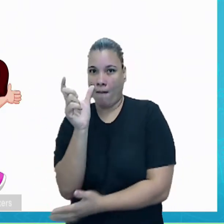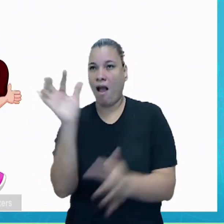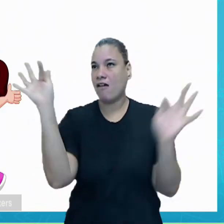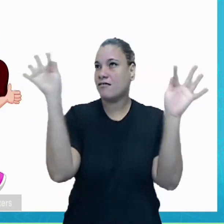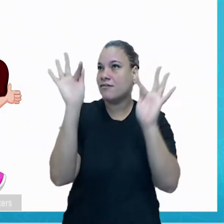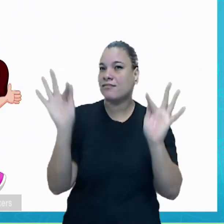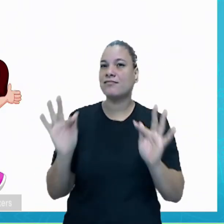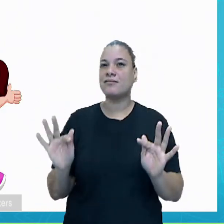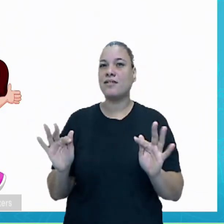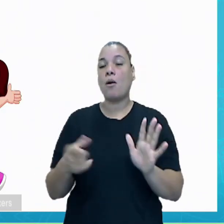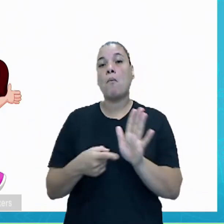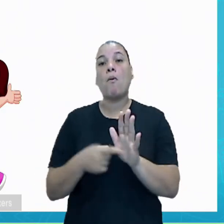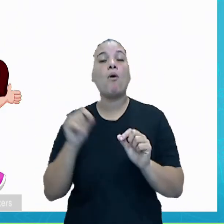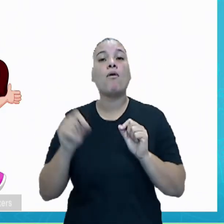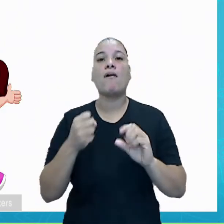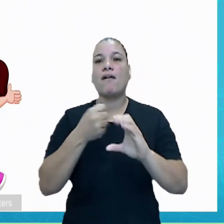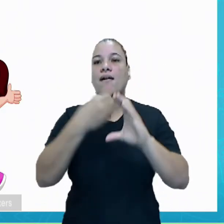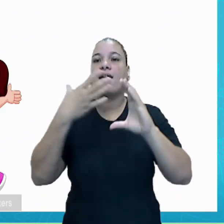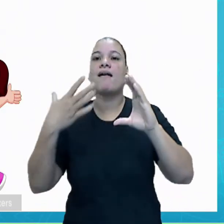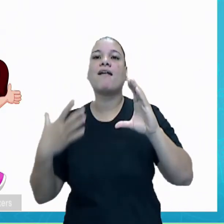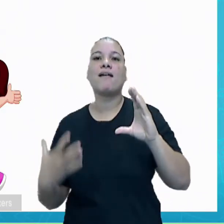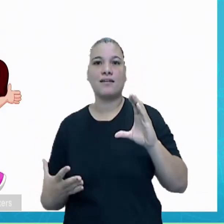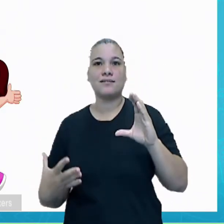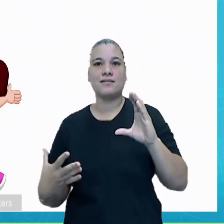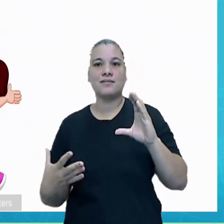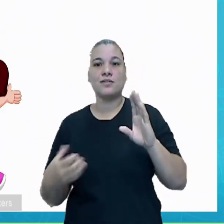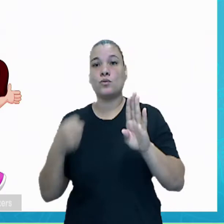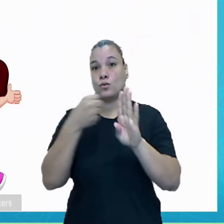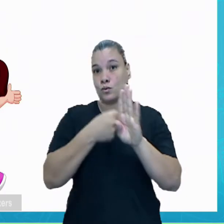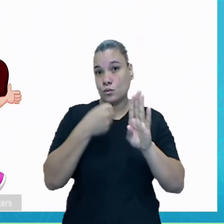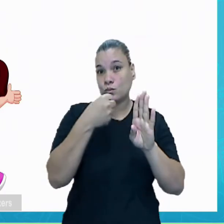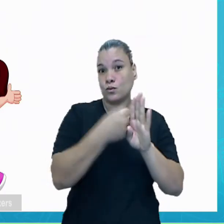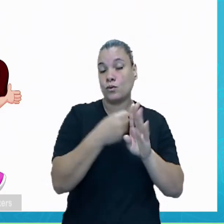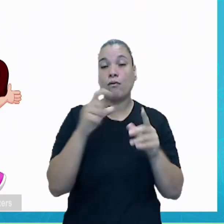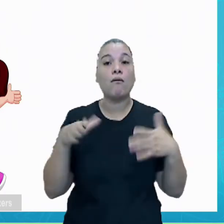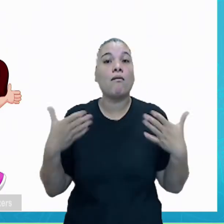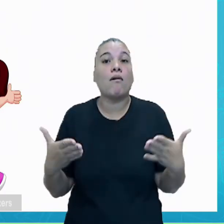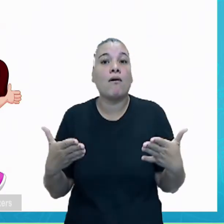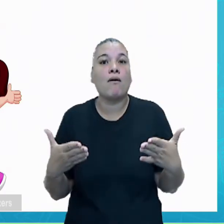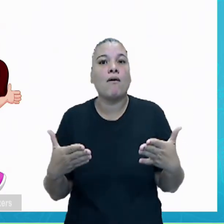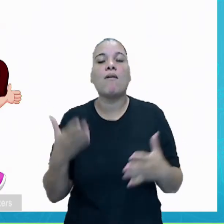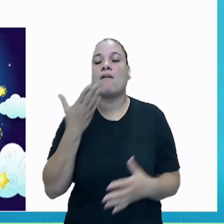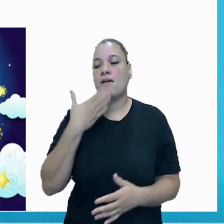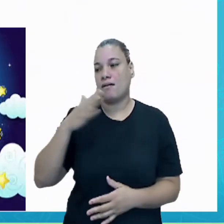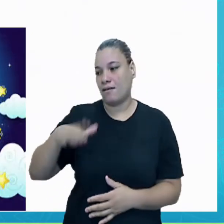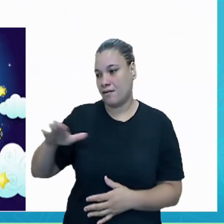uma característica a quem? Ao substantivo criança.